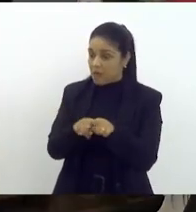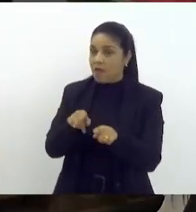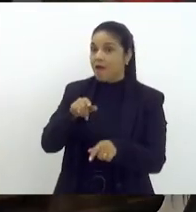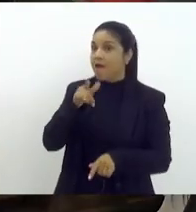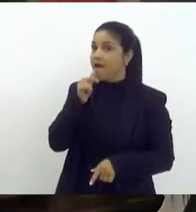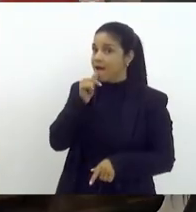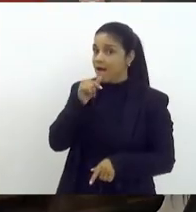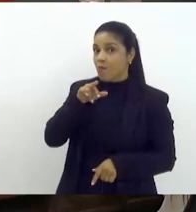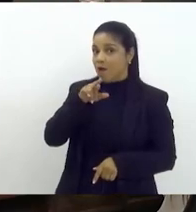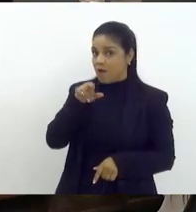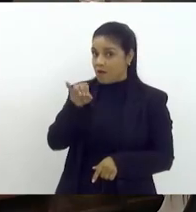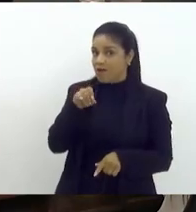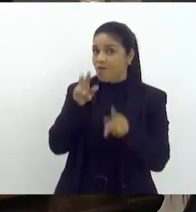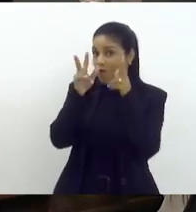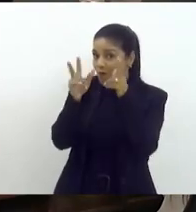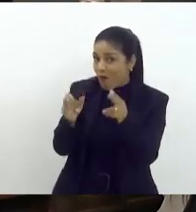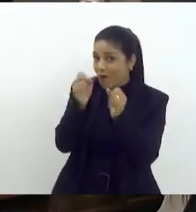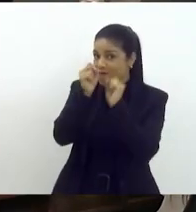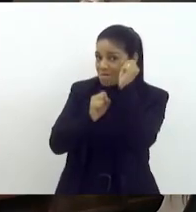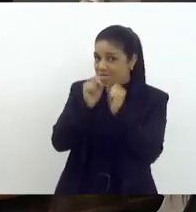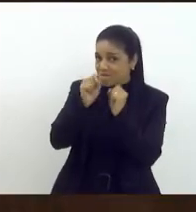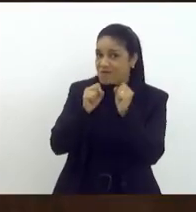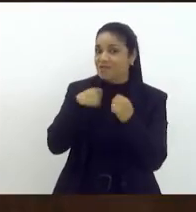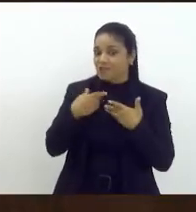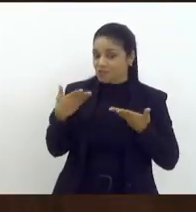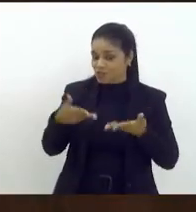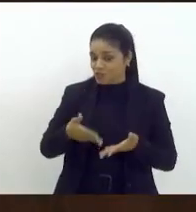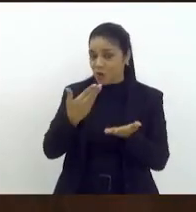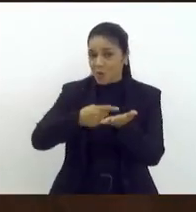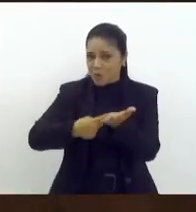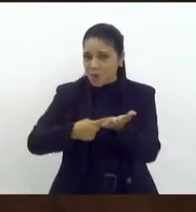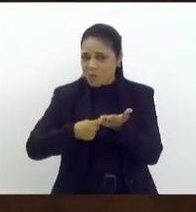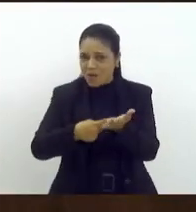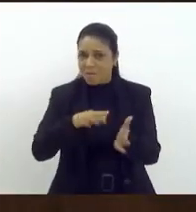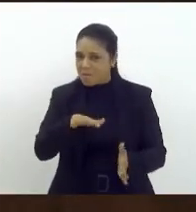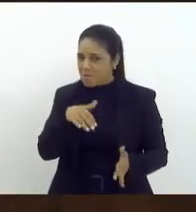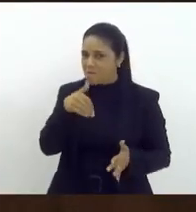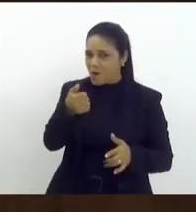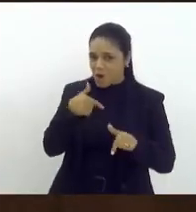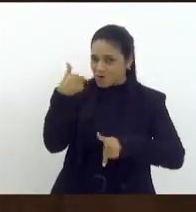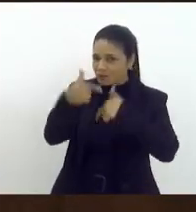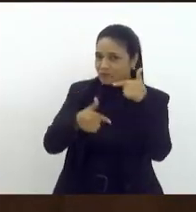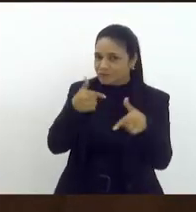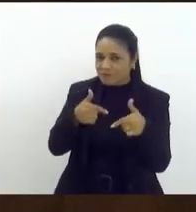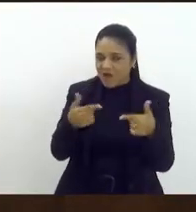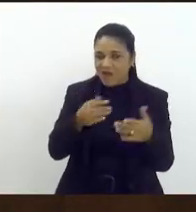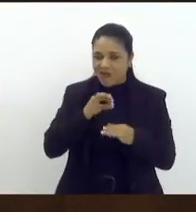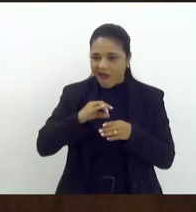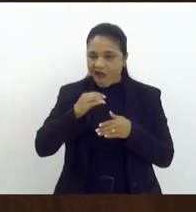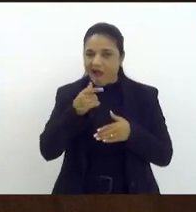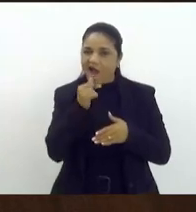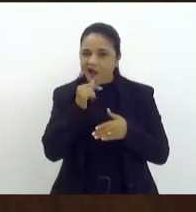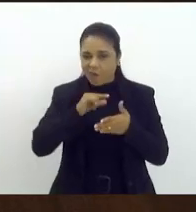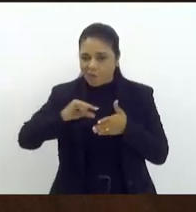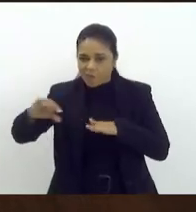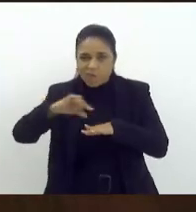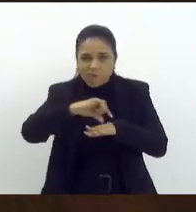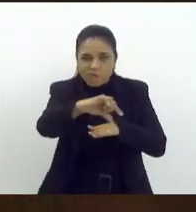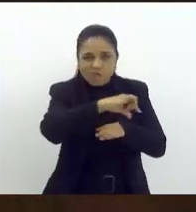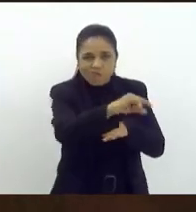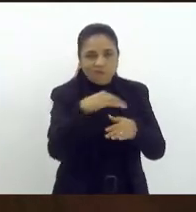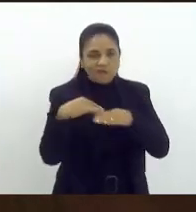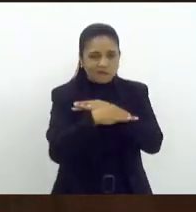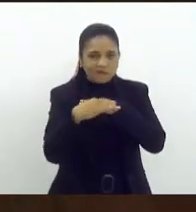rios águas chegou com a promessa de melhorar o atendimento de levar algo de não tem e não é o que está acontecendo não é o que tá acontecendo